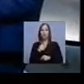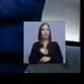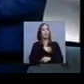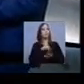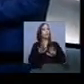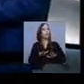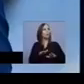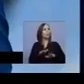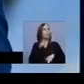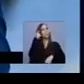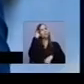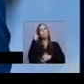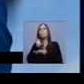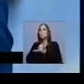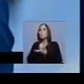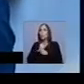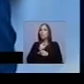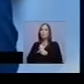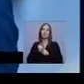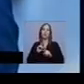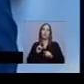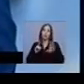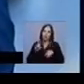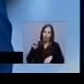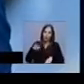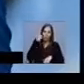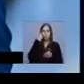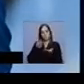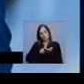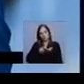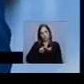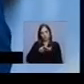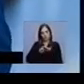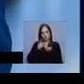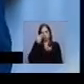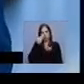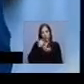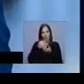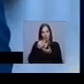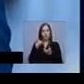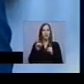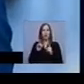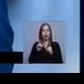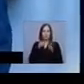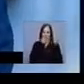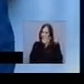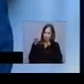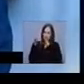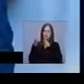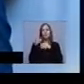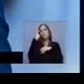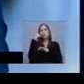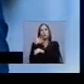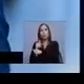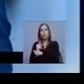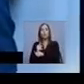não voltarmos a pensar naquilo que estamos a ver na época no telemóvel é menor que a nacional através do tse de energia completamente o pensamento o segundo